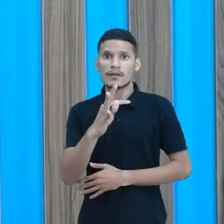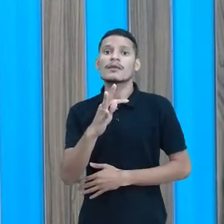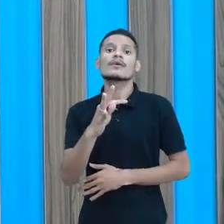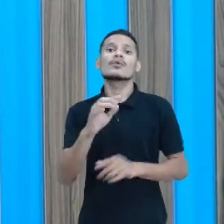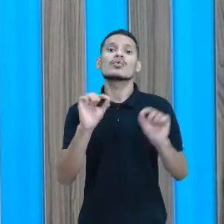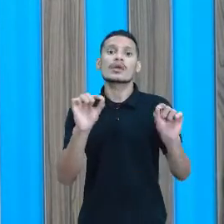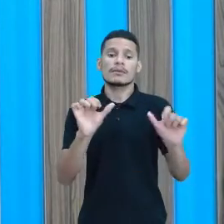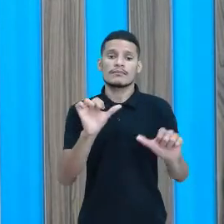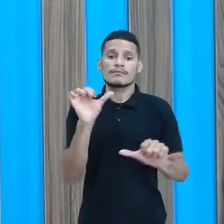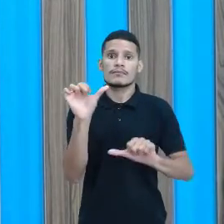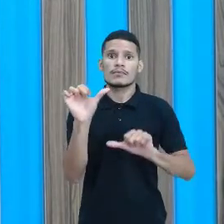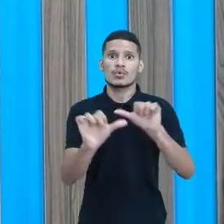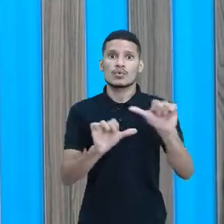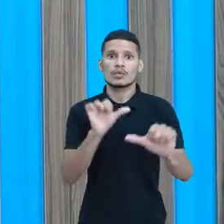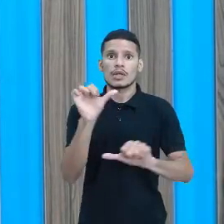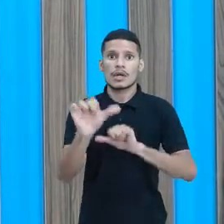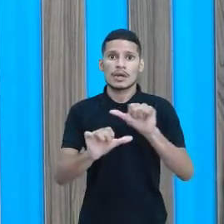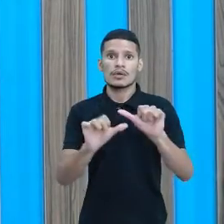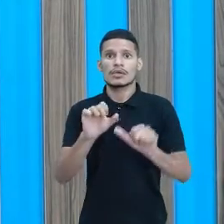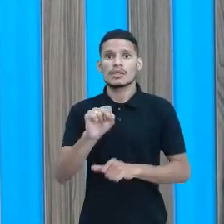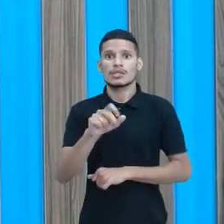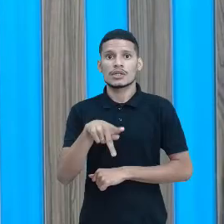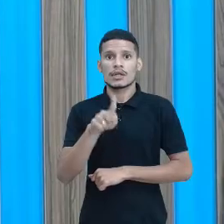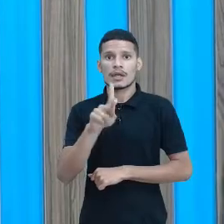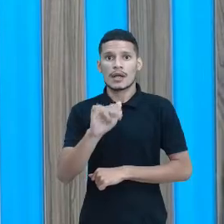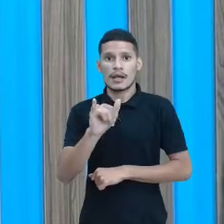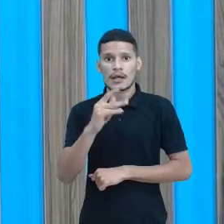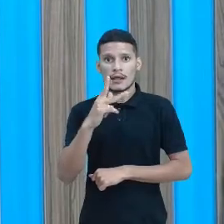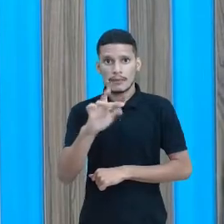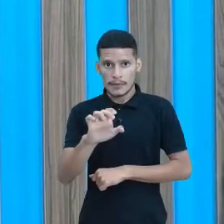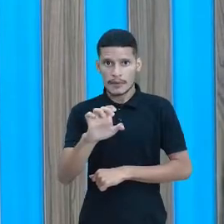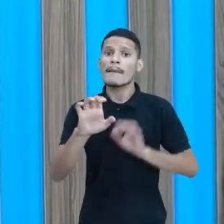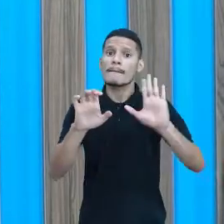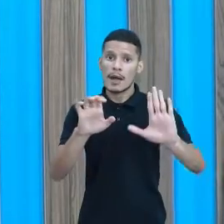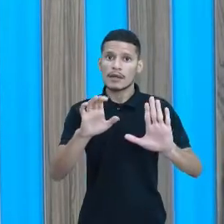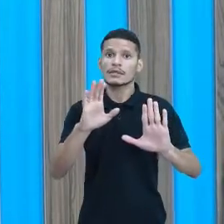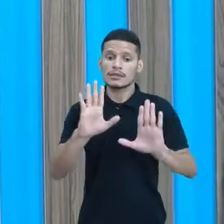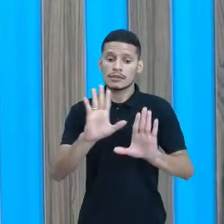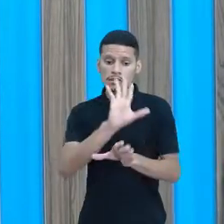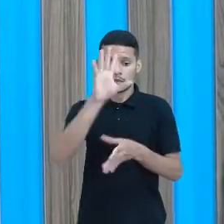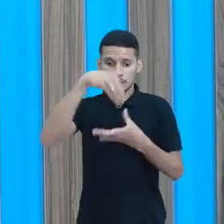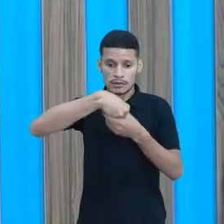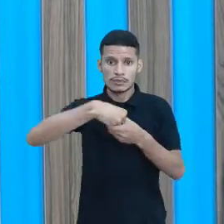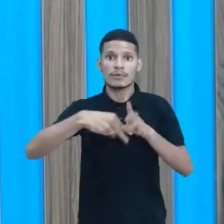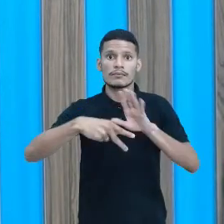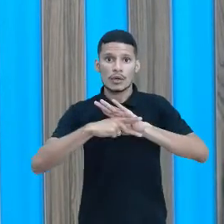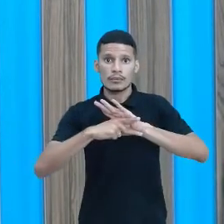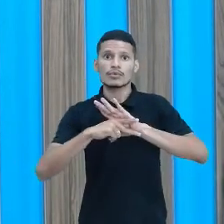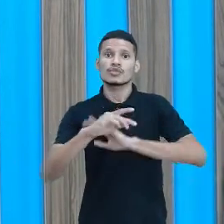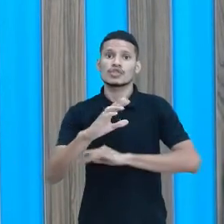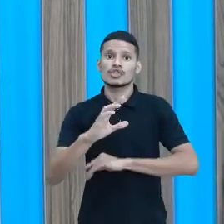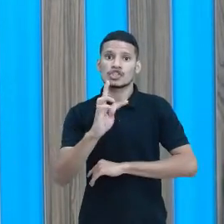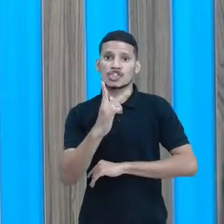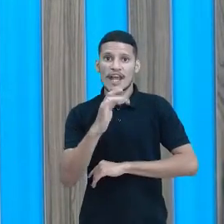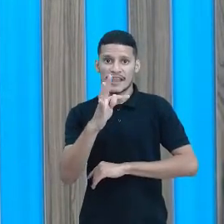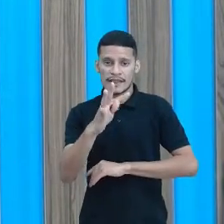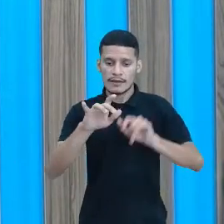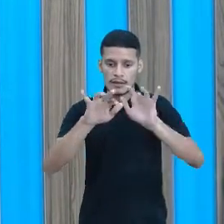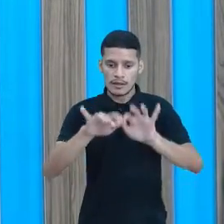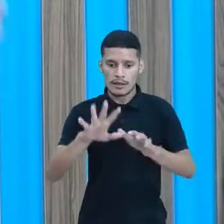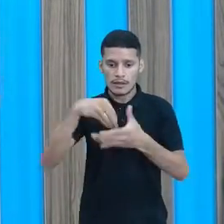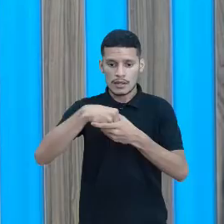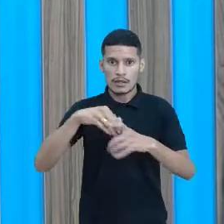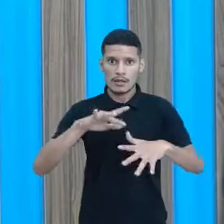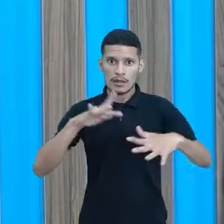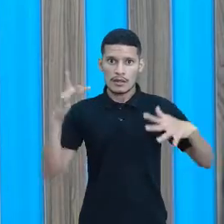Eles trocaram pelo Skype, mas eles também integraram o chat na própria rede social. O que fez com que os